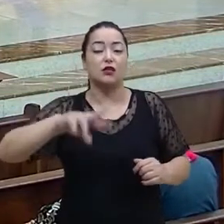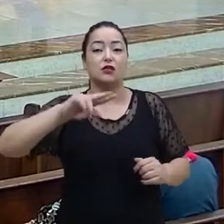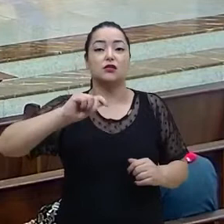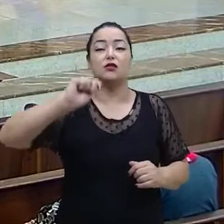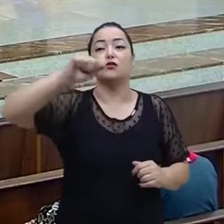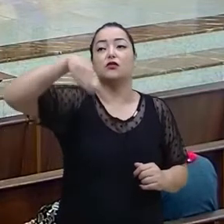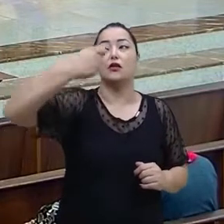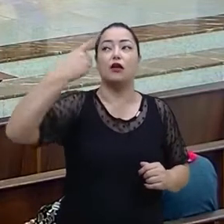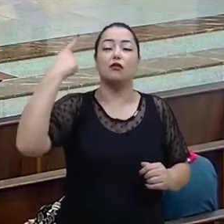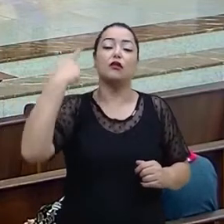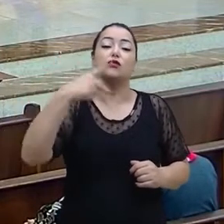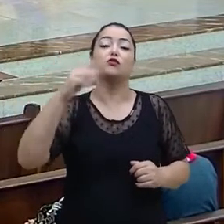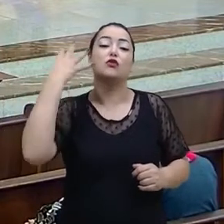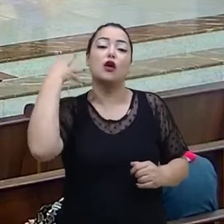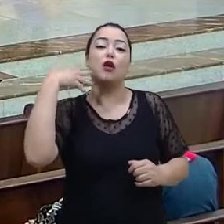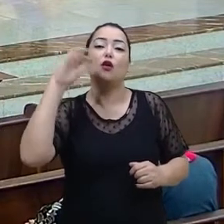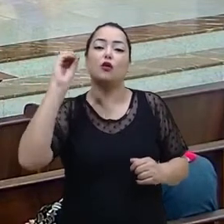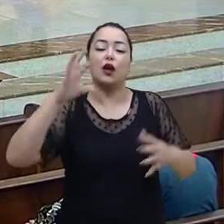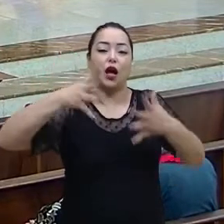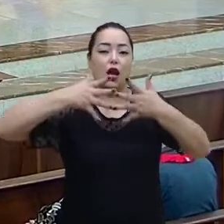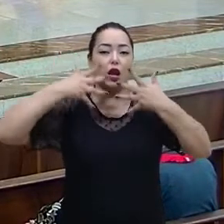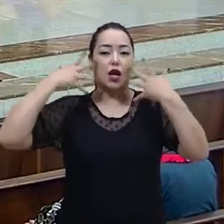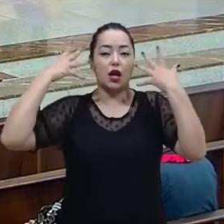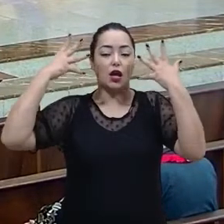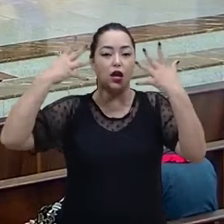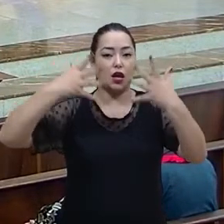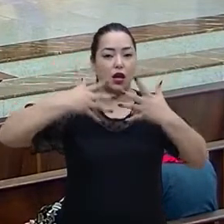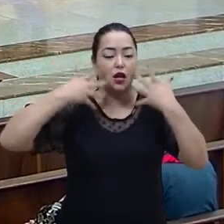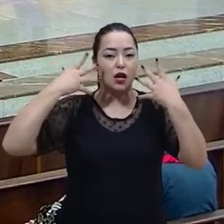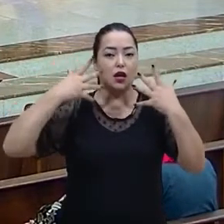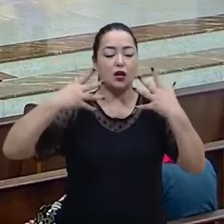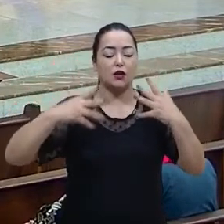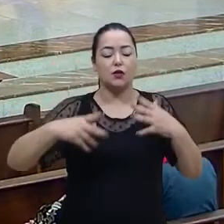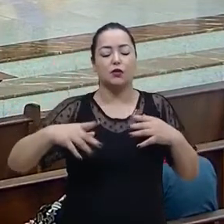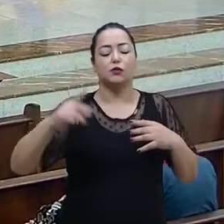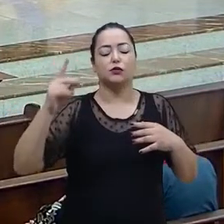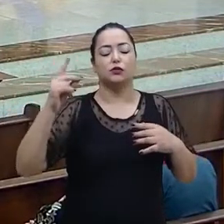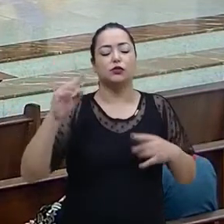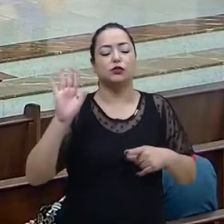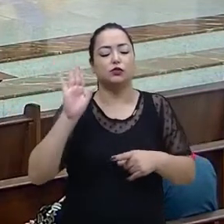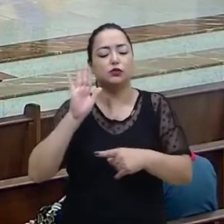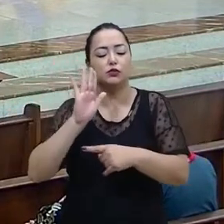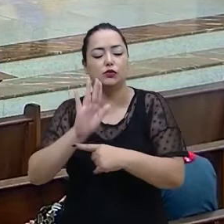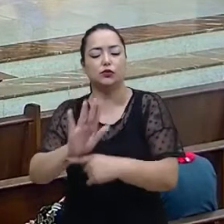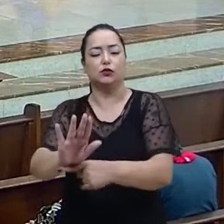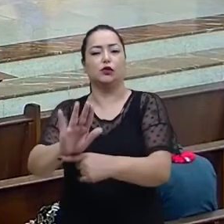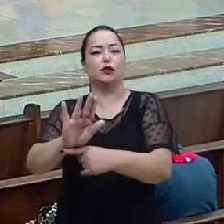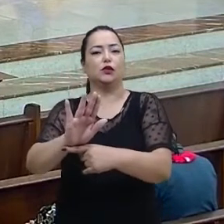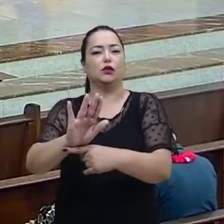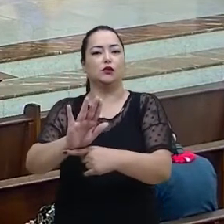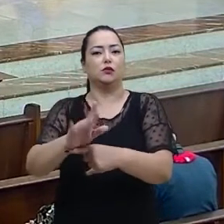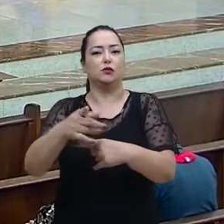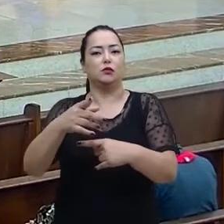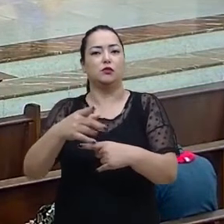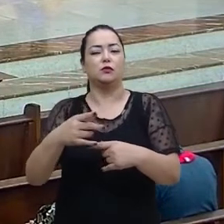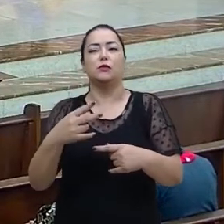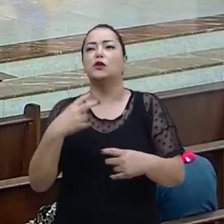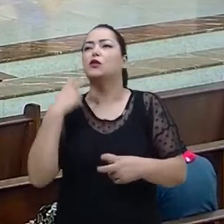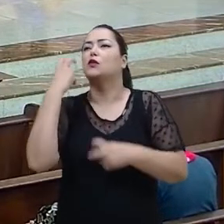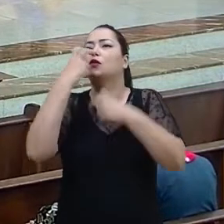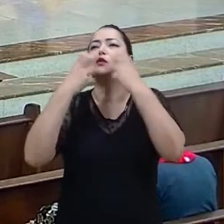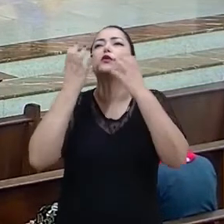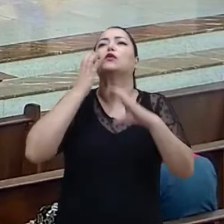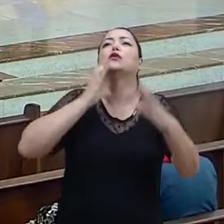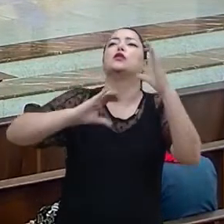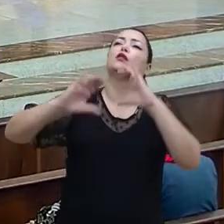resultado da sua Carisma alegria espírito Generoso lábios abertos